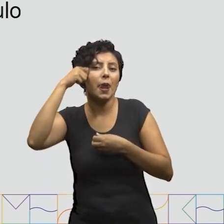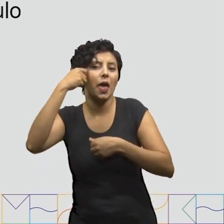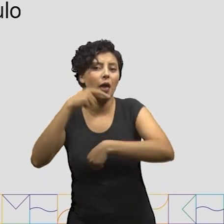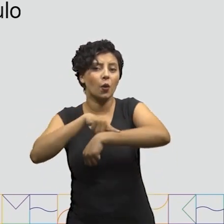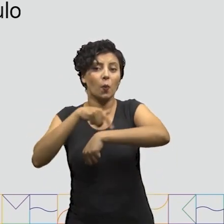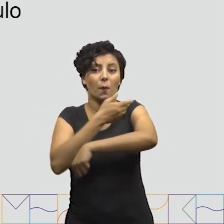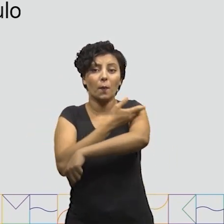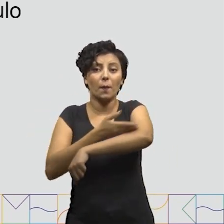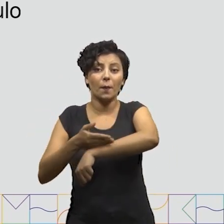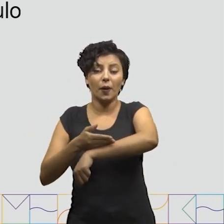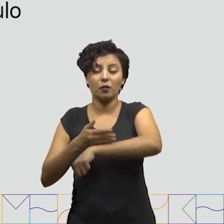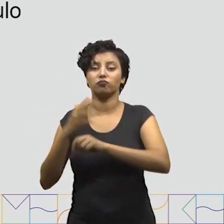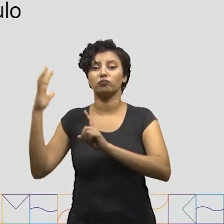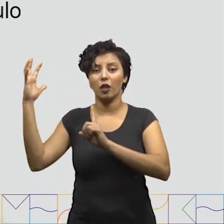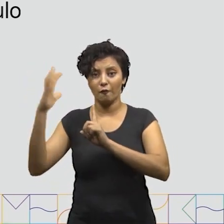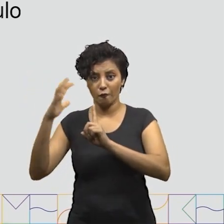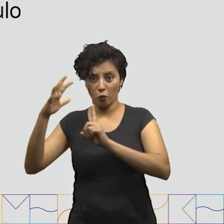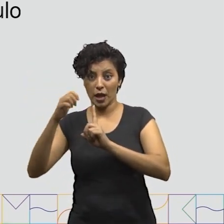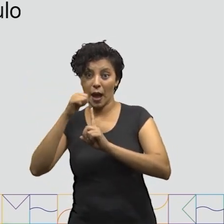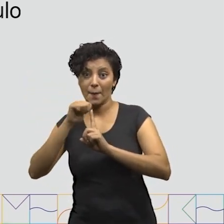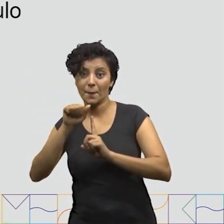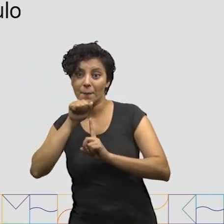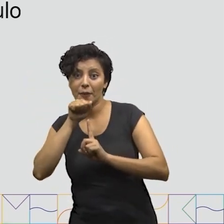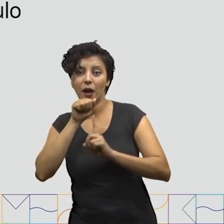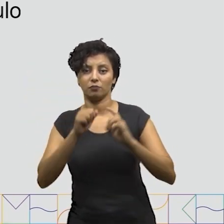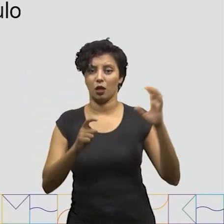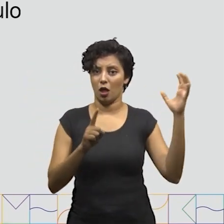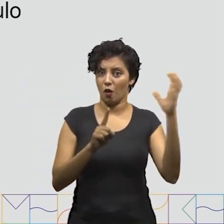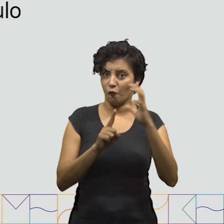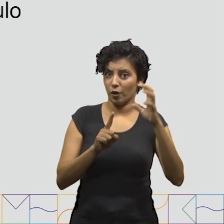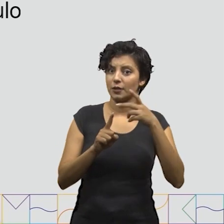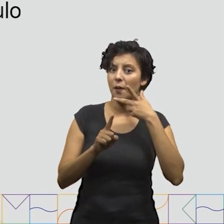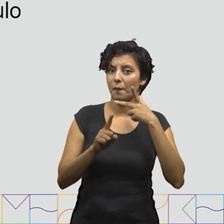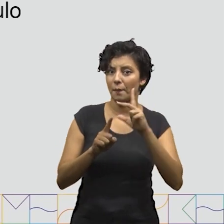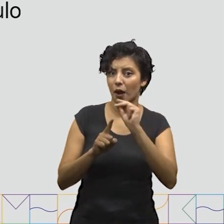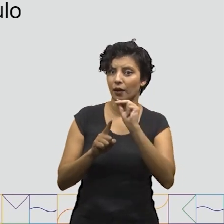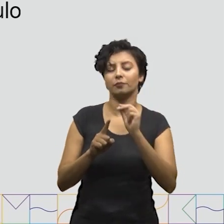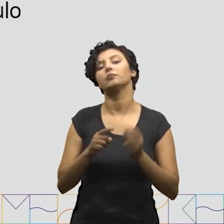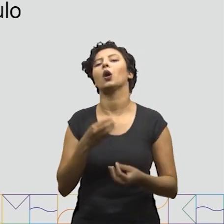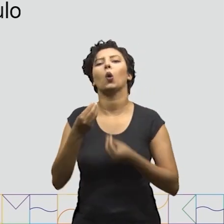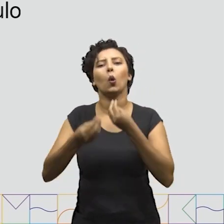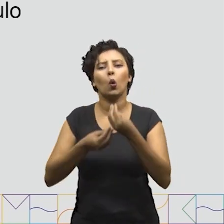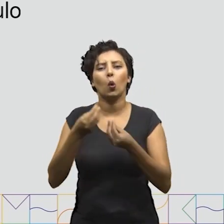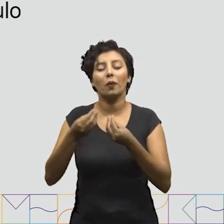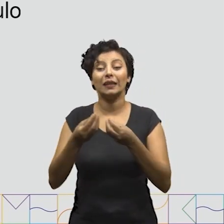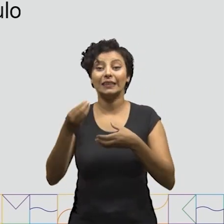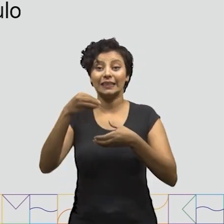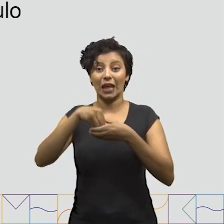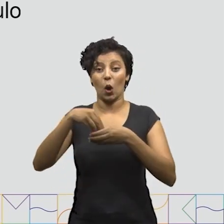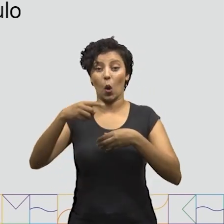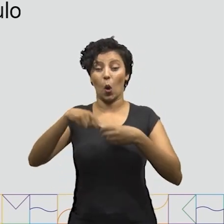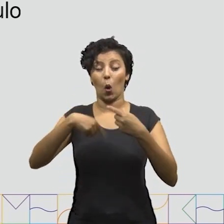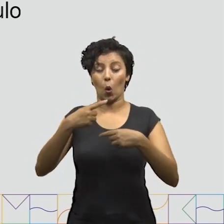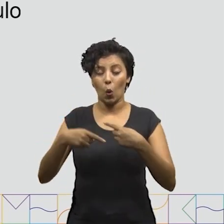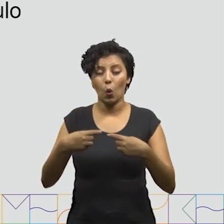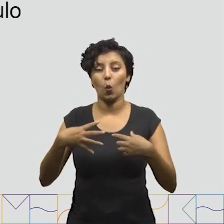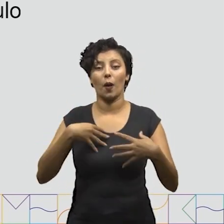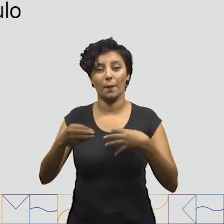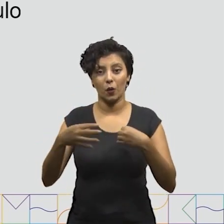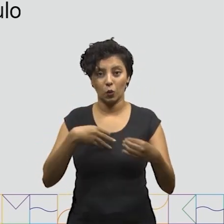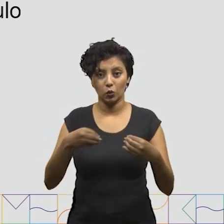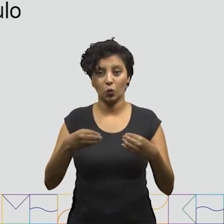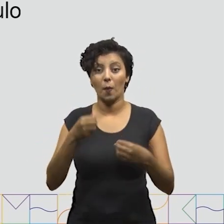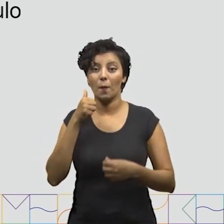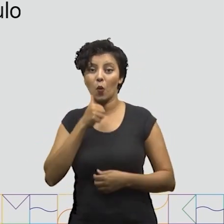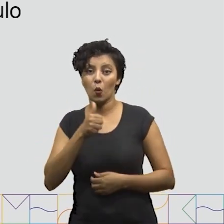negro, por exemplo. Eles são produzidos dentro de órgãos reprodutores. O gameta feminino dentro de um